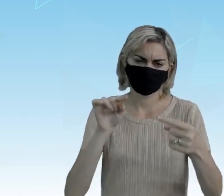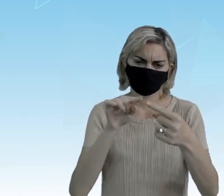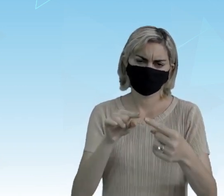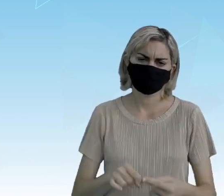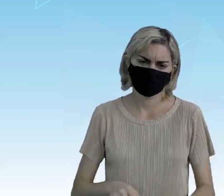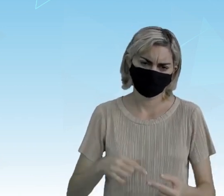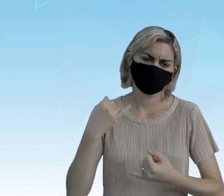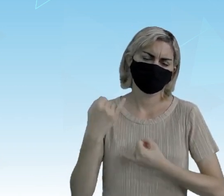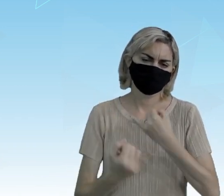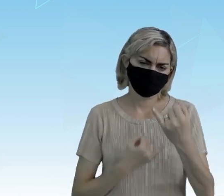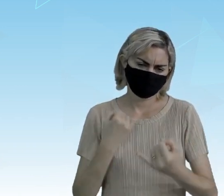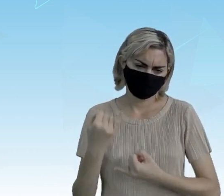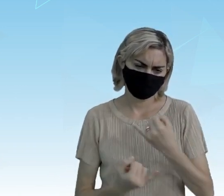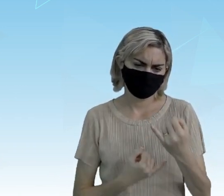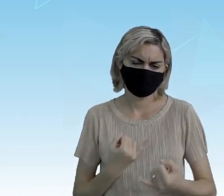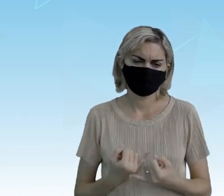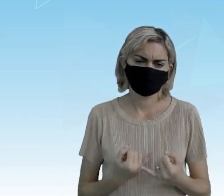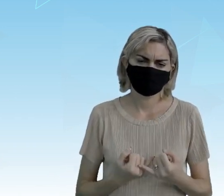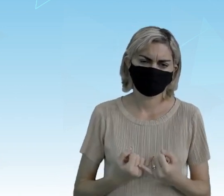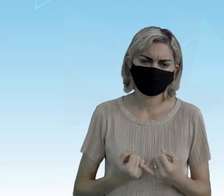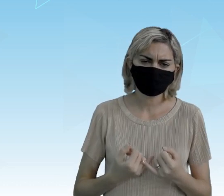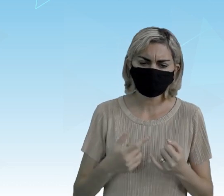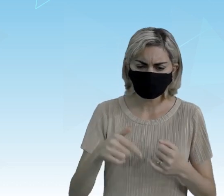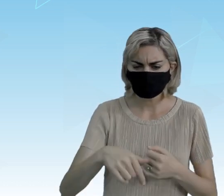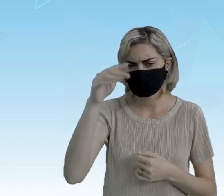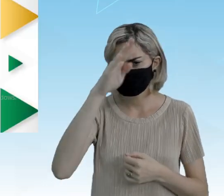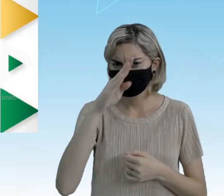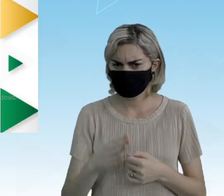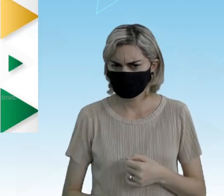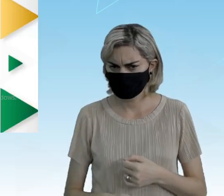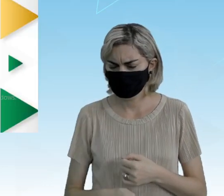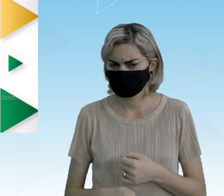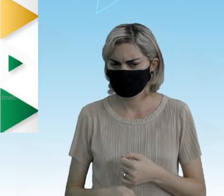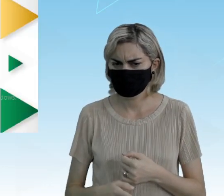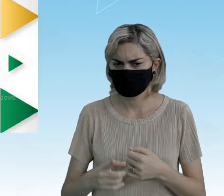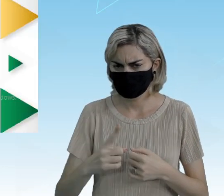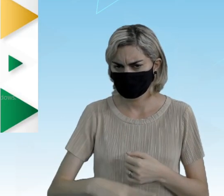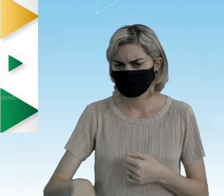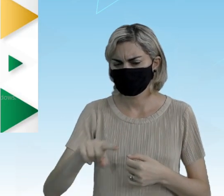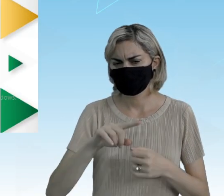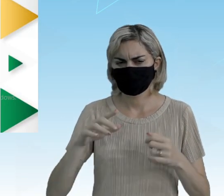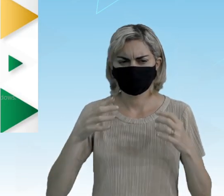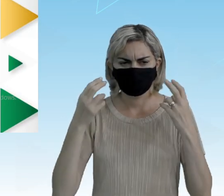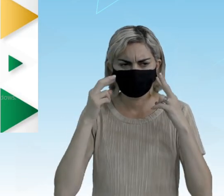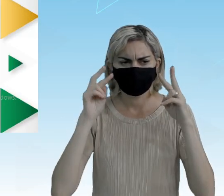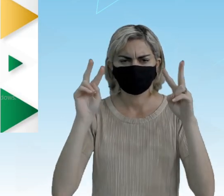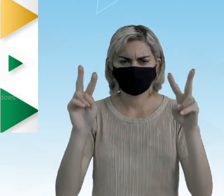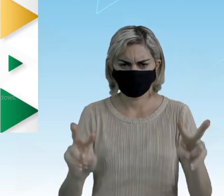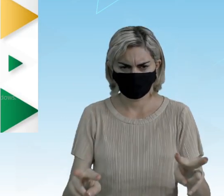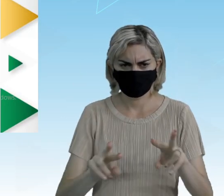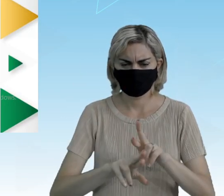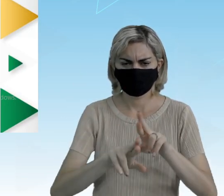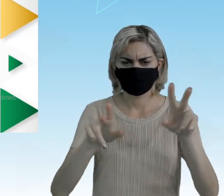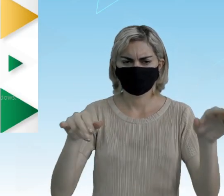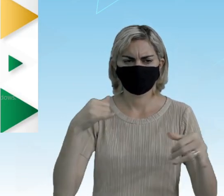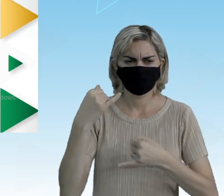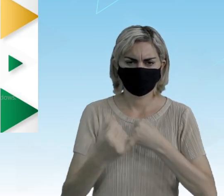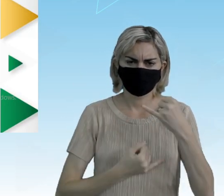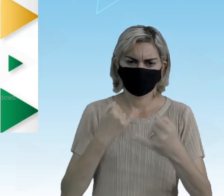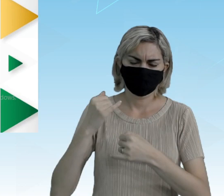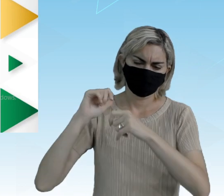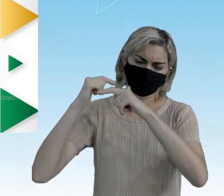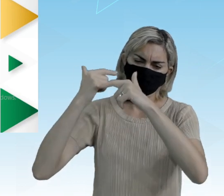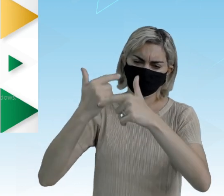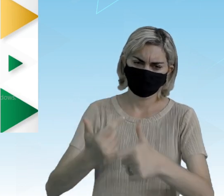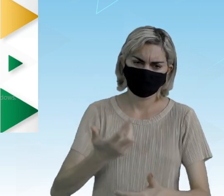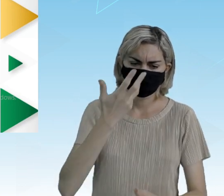relacionada a um brinquedo. No Brasil, pessoal, há um cenário, uma série de brincadeiras tradicionais para